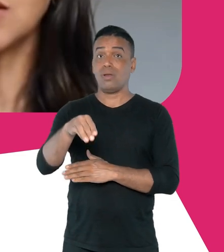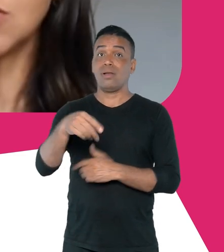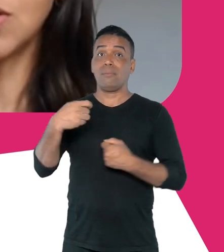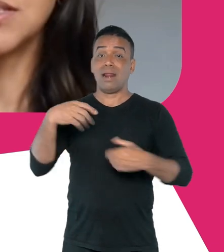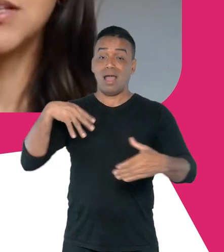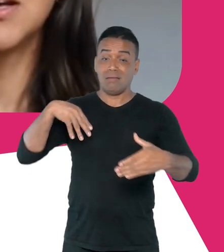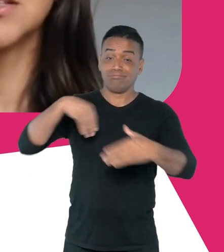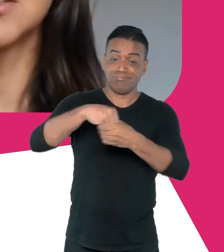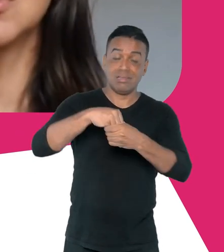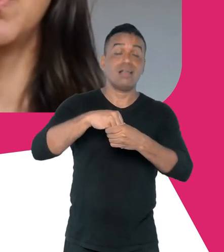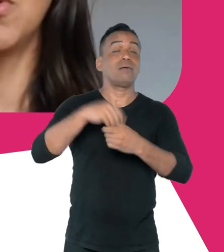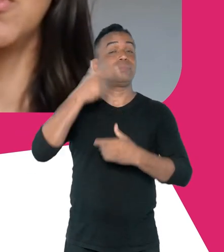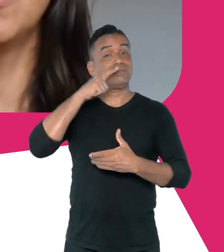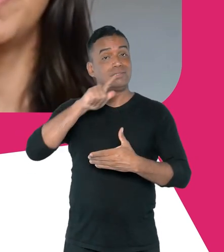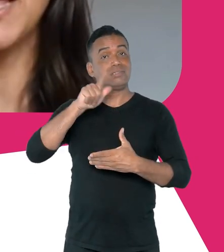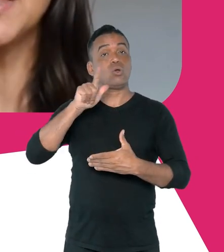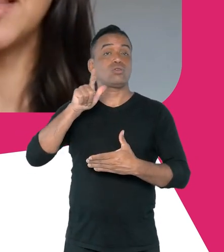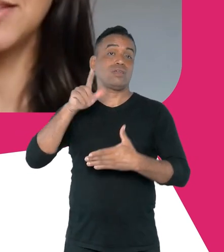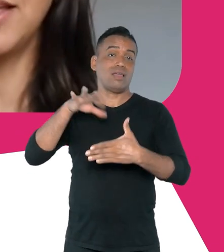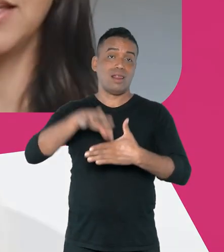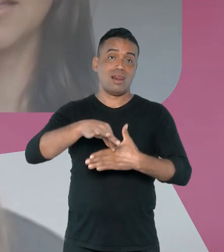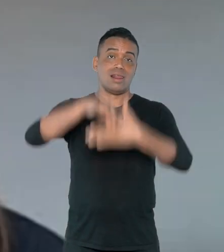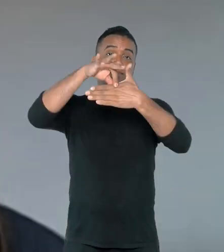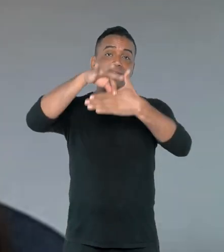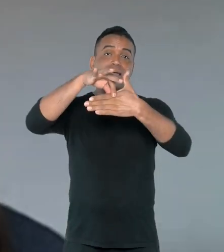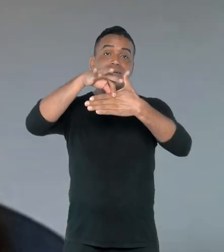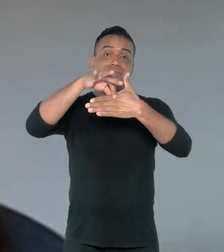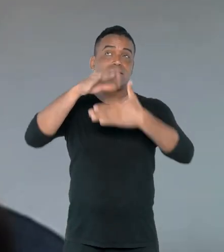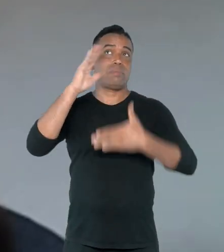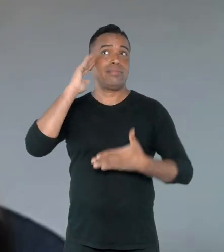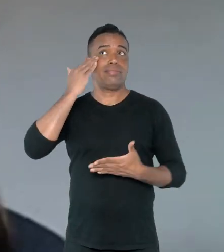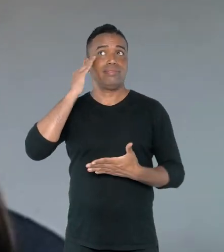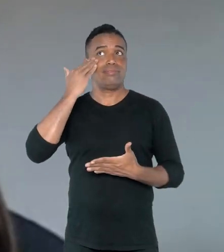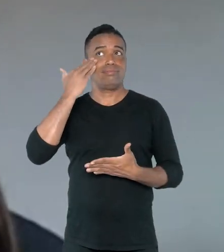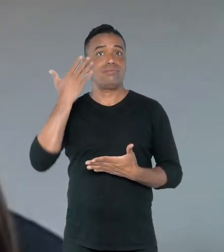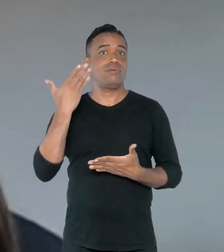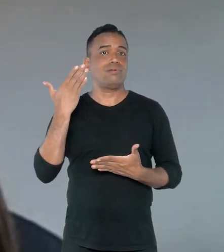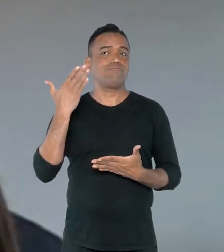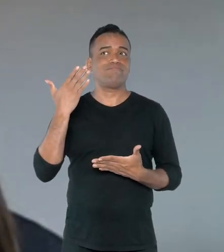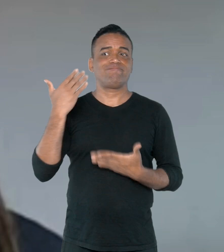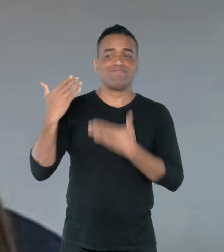estar em contato com as lideranças do povo para entender da